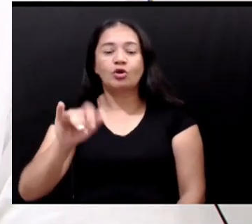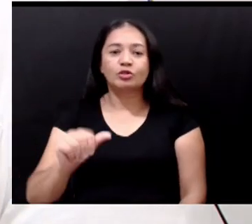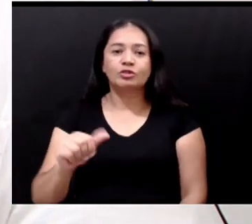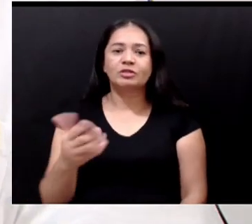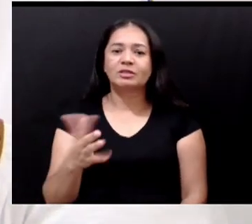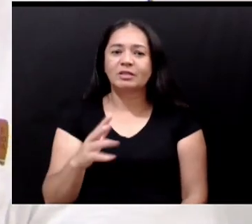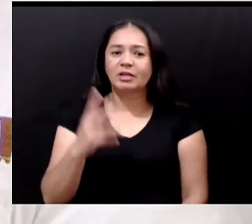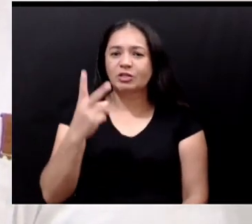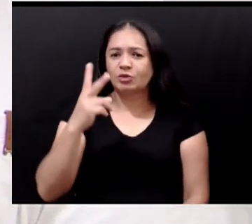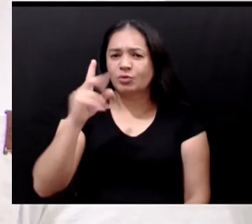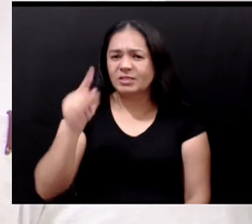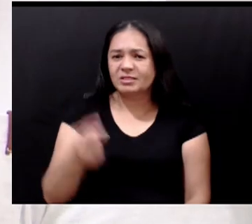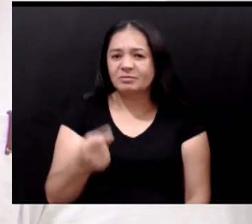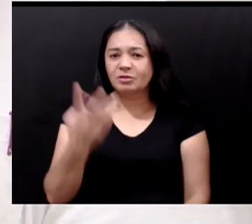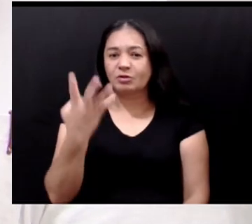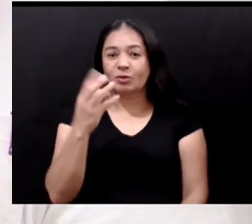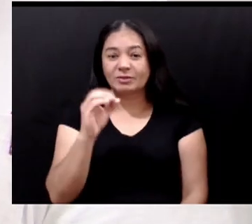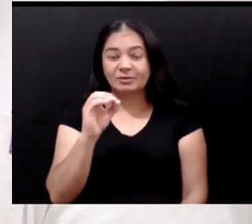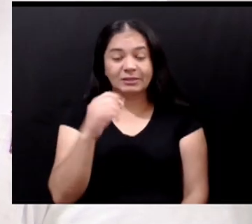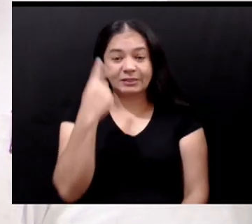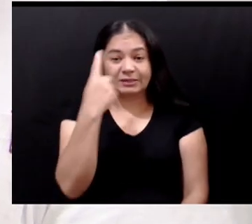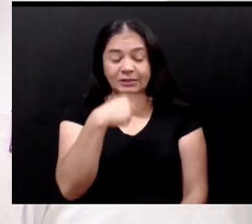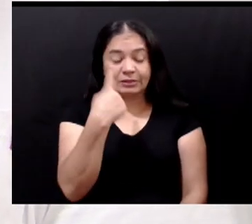2.400 horas,